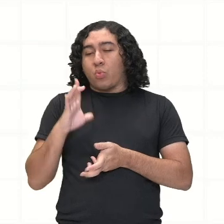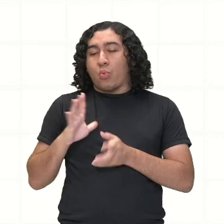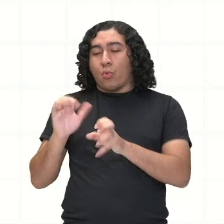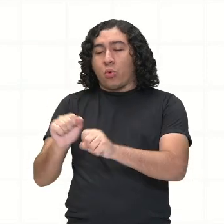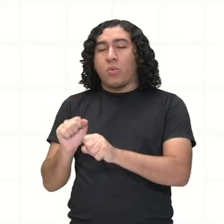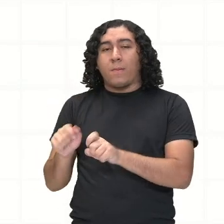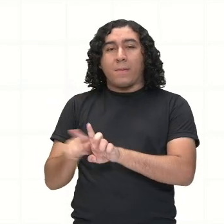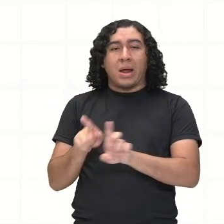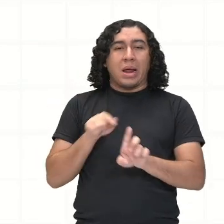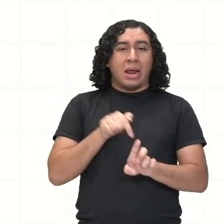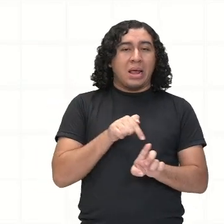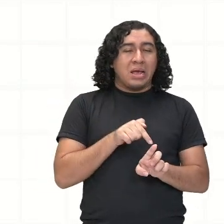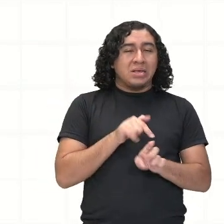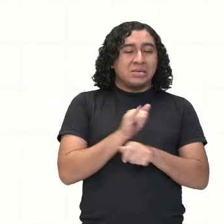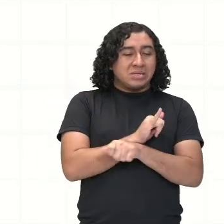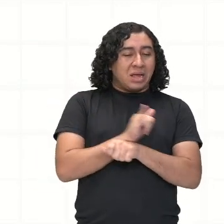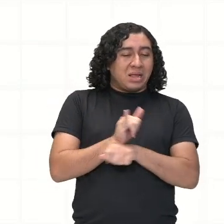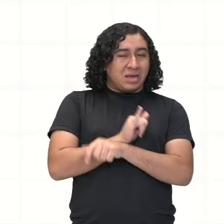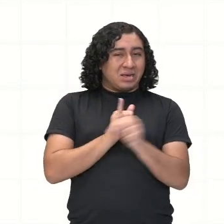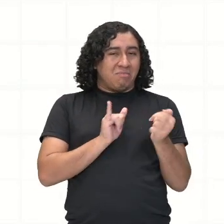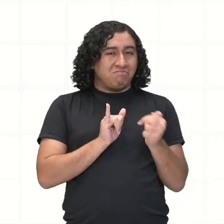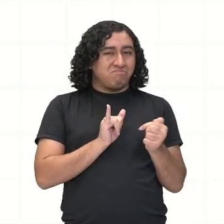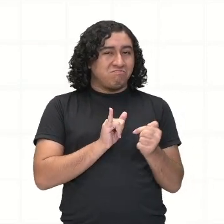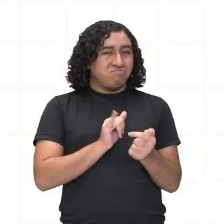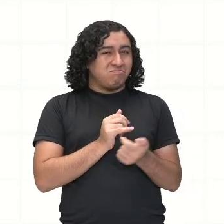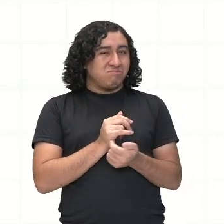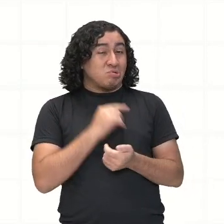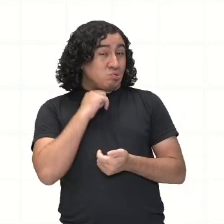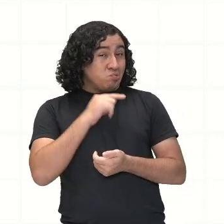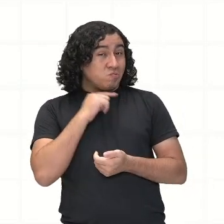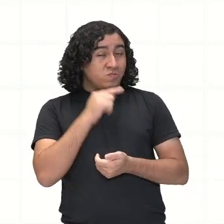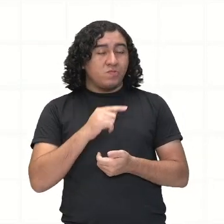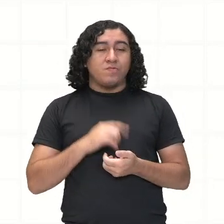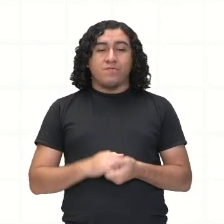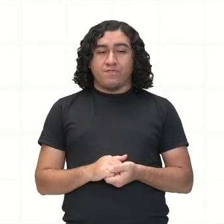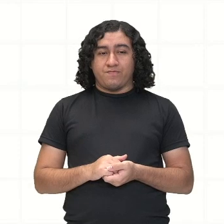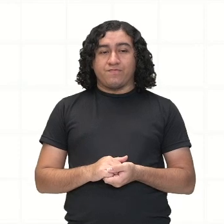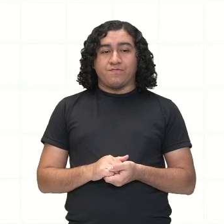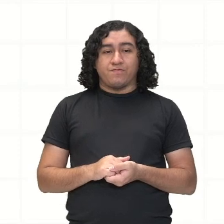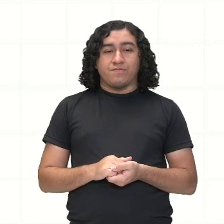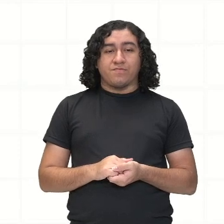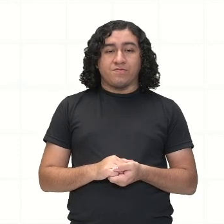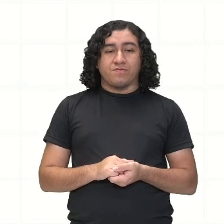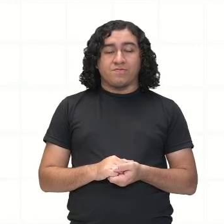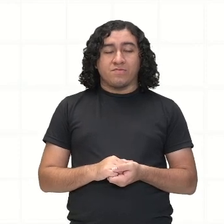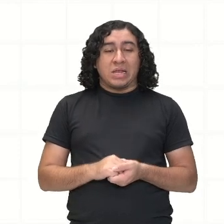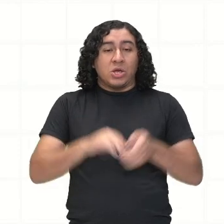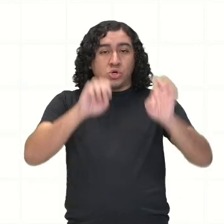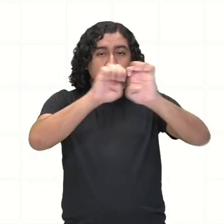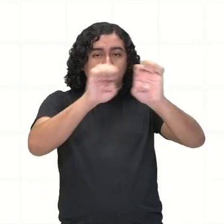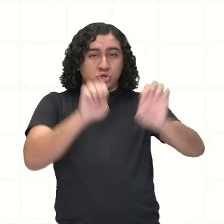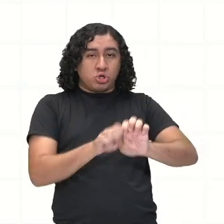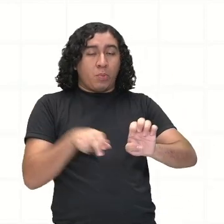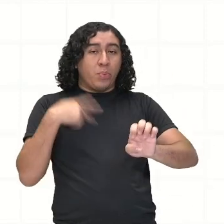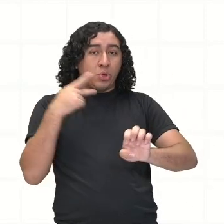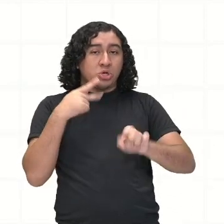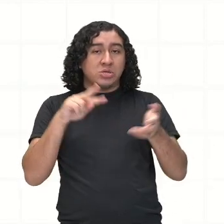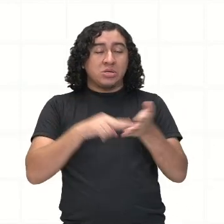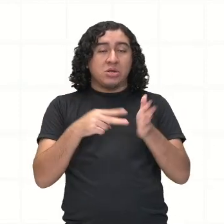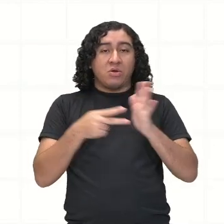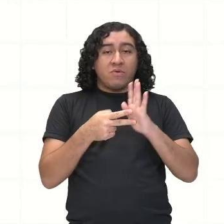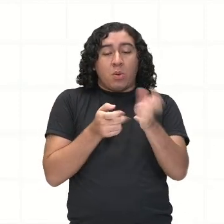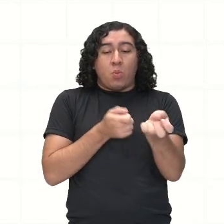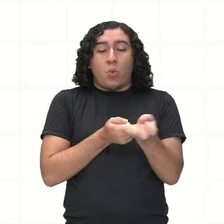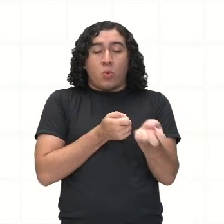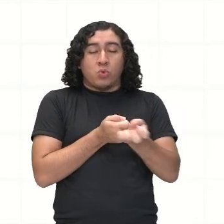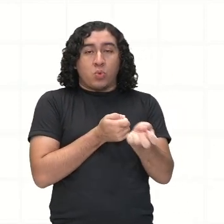eles não sejam ali legais. Ordem política advém da conservação do poder das